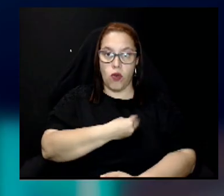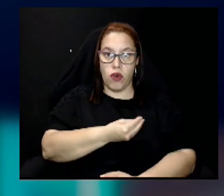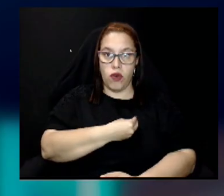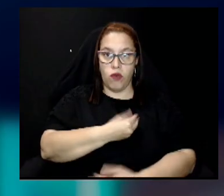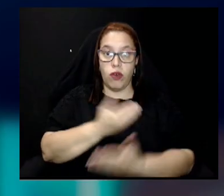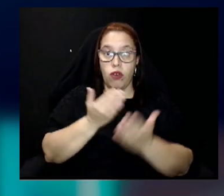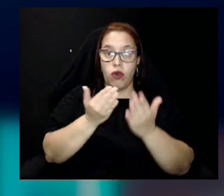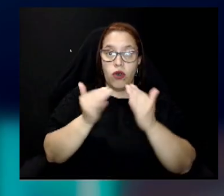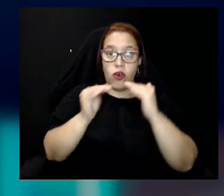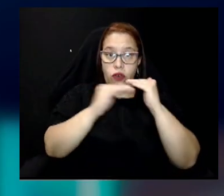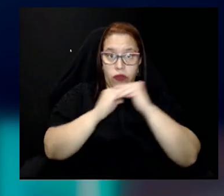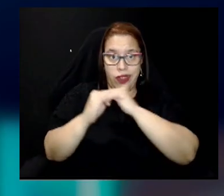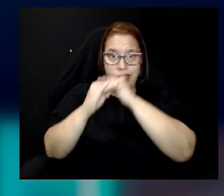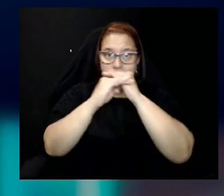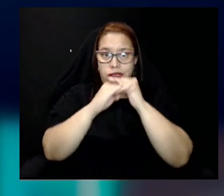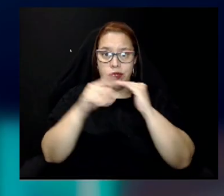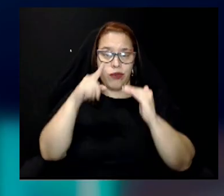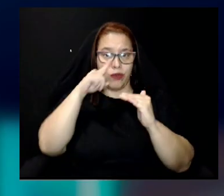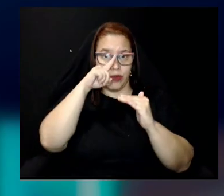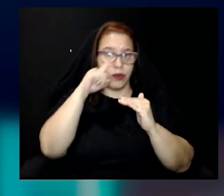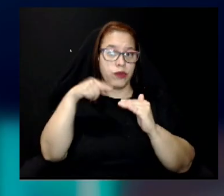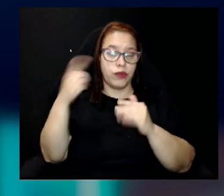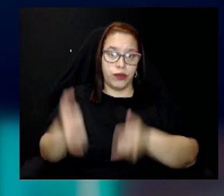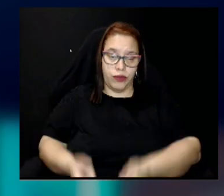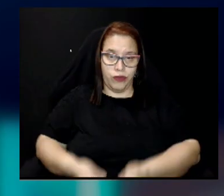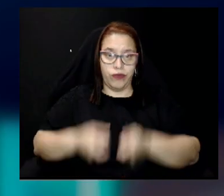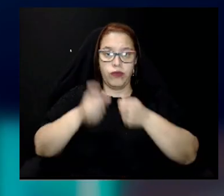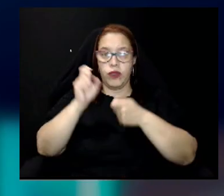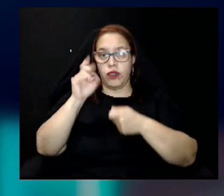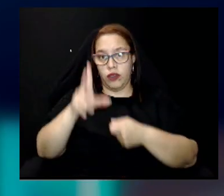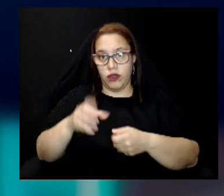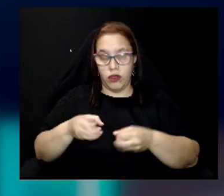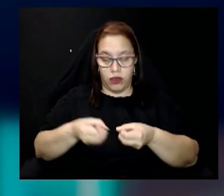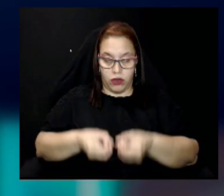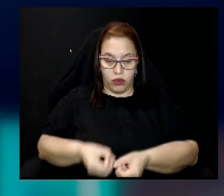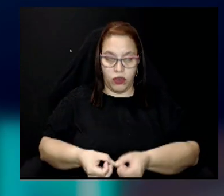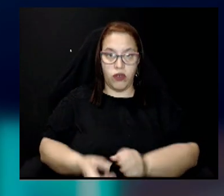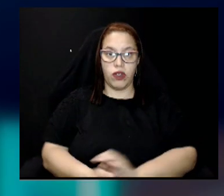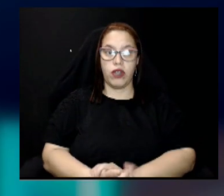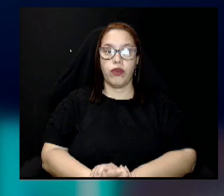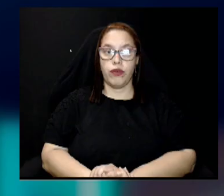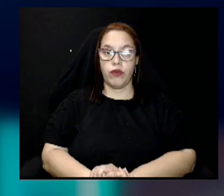riscos para ter outros cânceres, né? Não só o câncer de ovário.